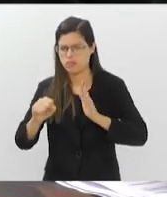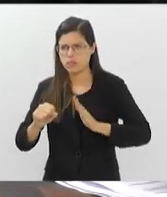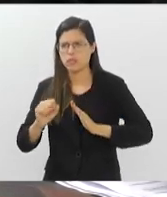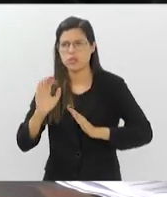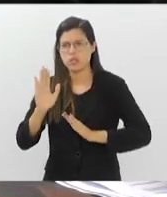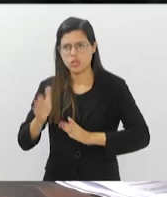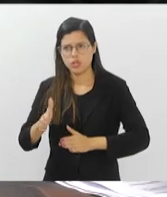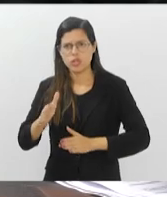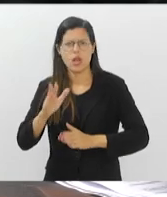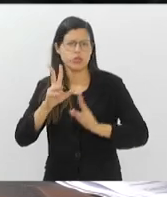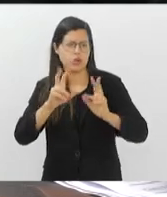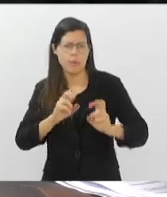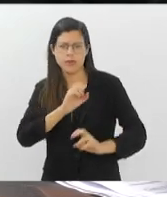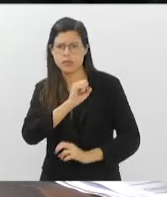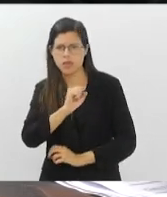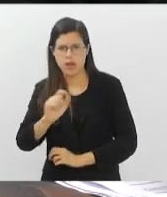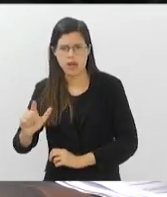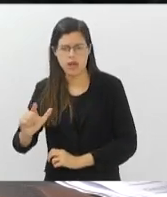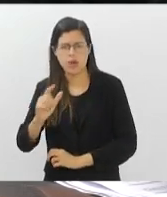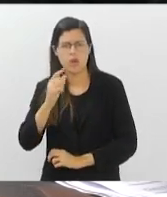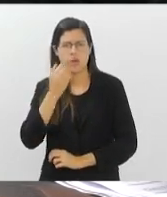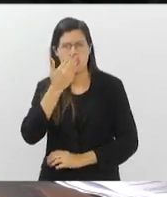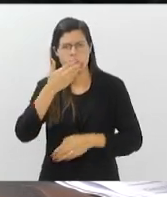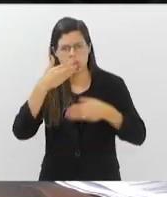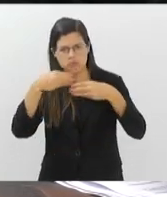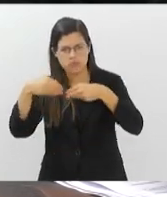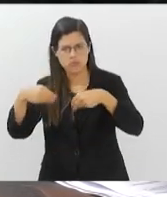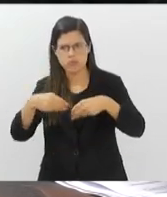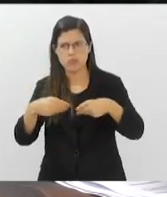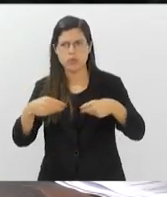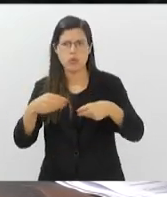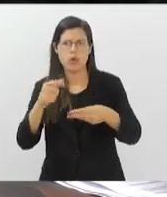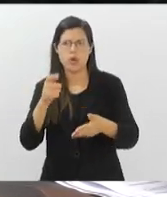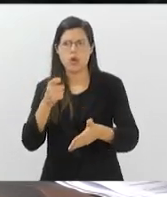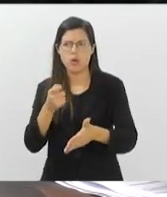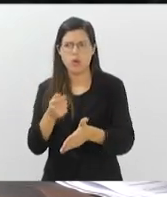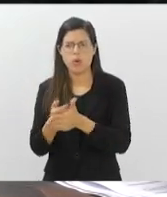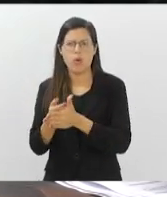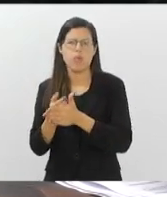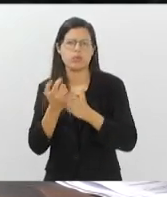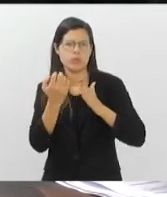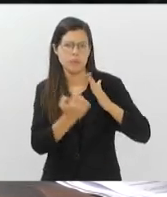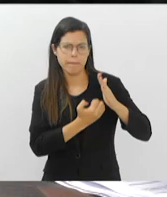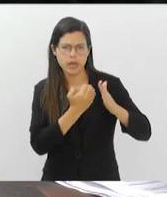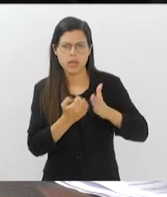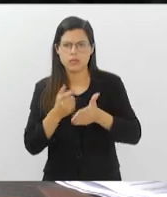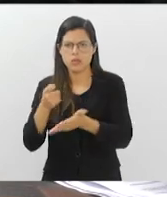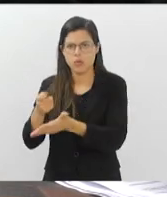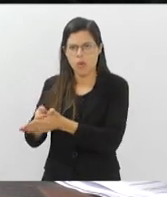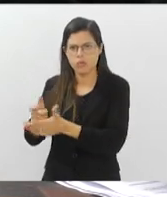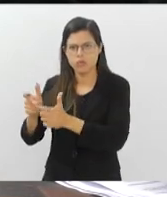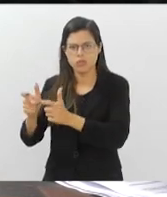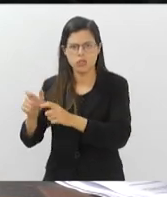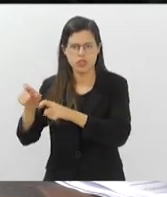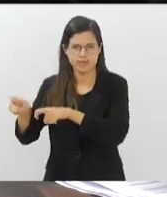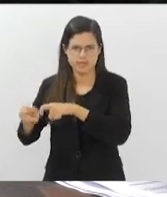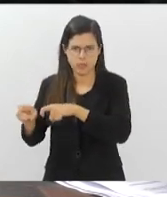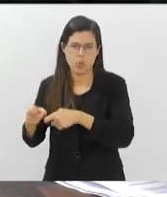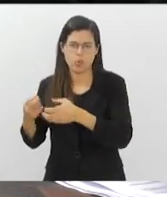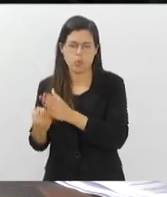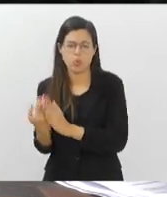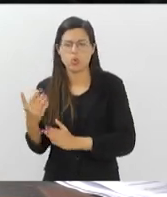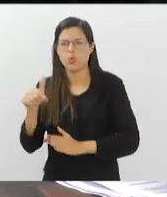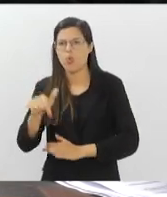sobre sal, açúcar, sobre compra de cooperativas, compras locais. Então, não é algo estranho a